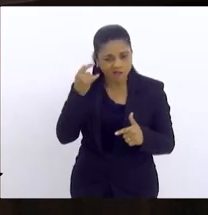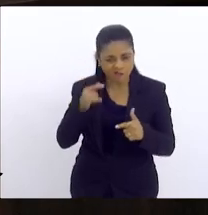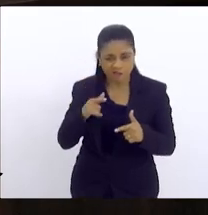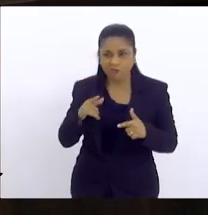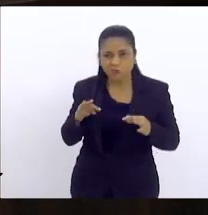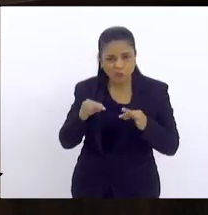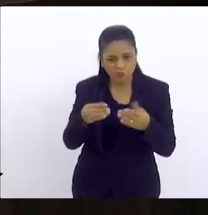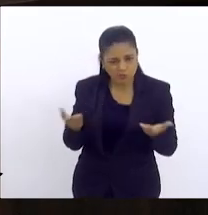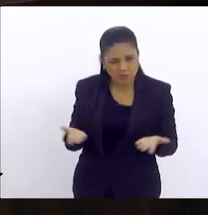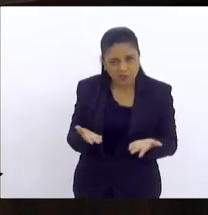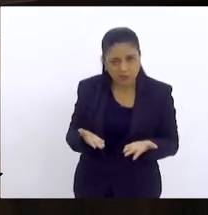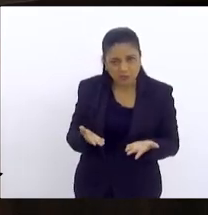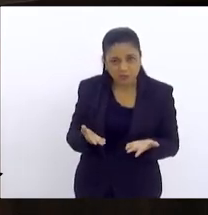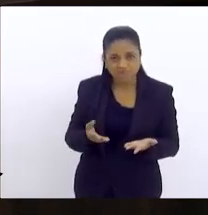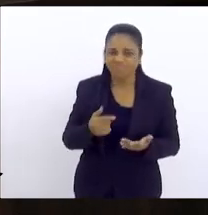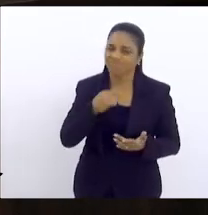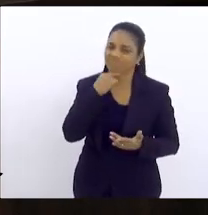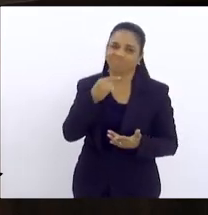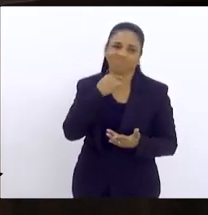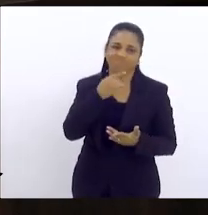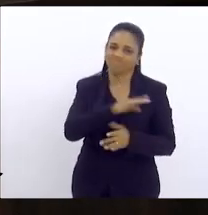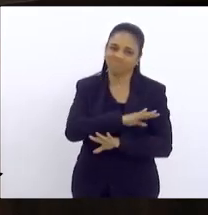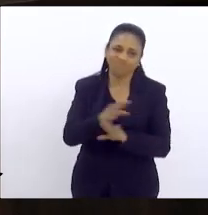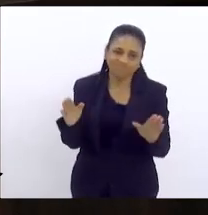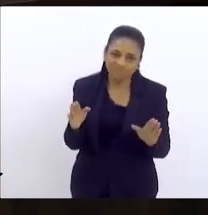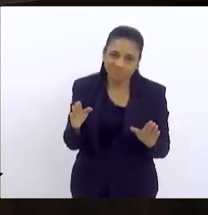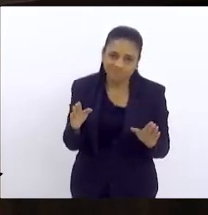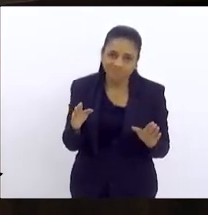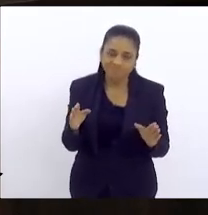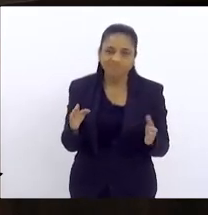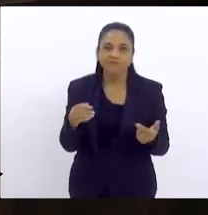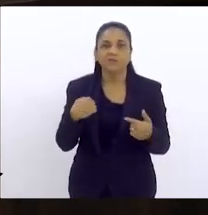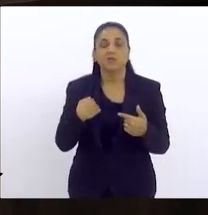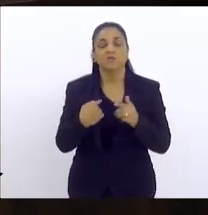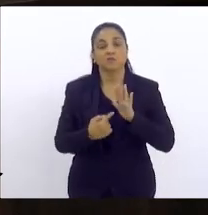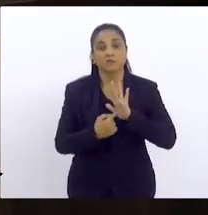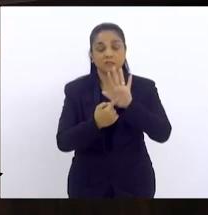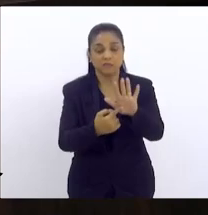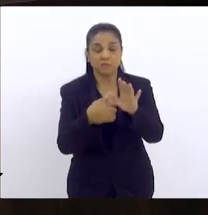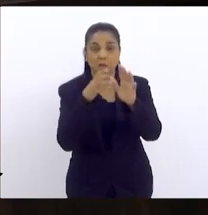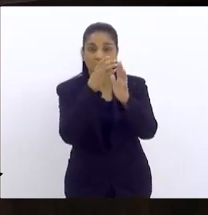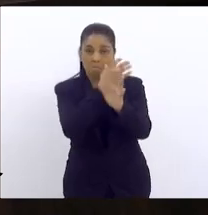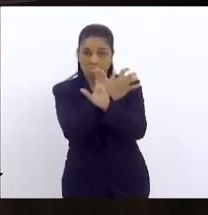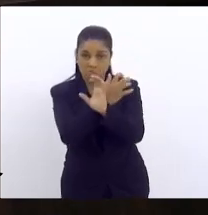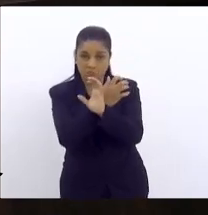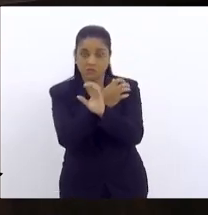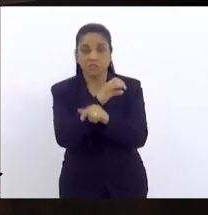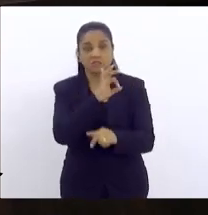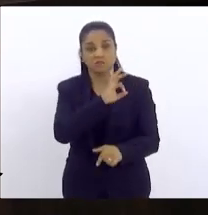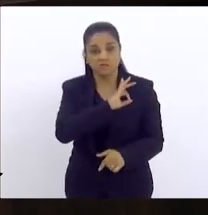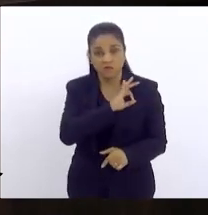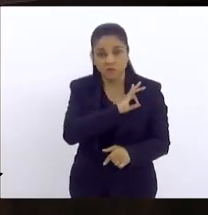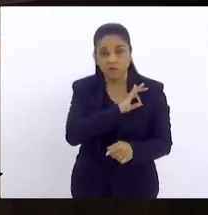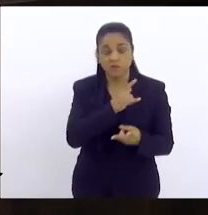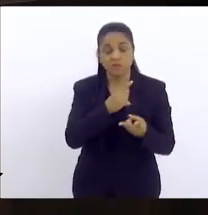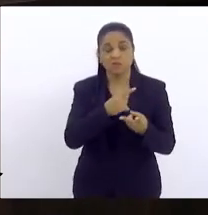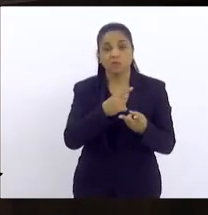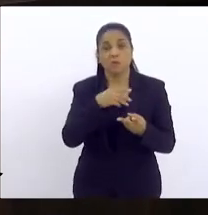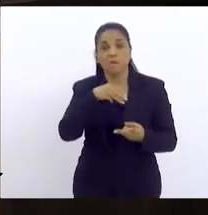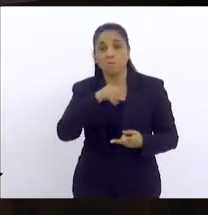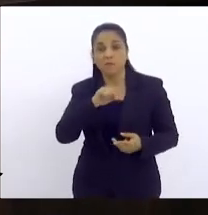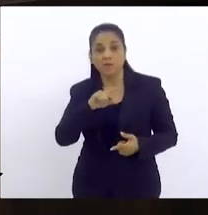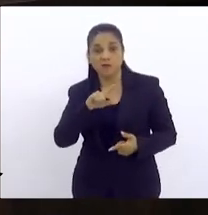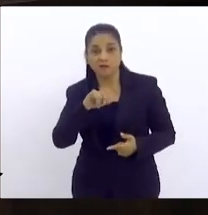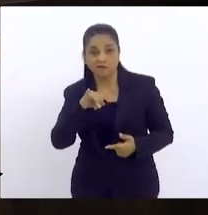não dá para resolver eu vou trazer a percepção da Polícia Civil Coronel Dantas assim como fez Coronel E tu vai trazer